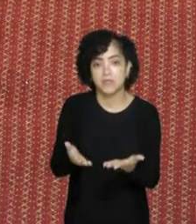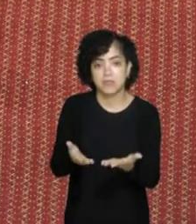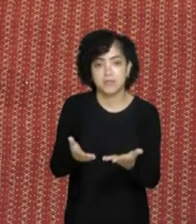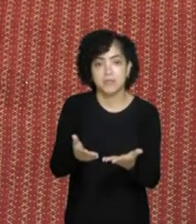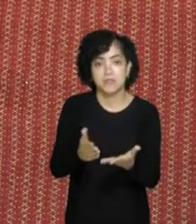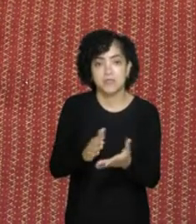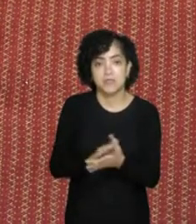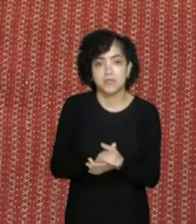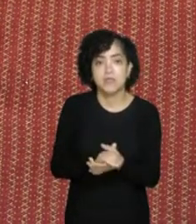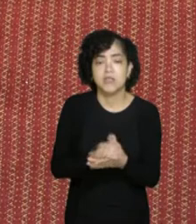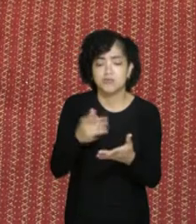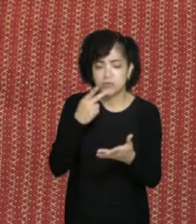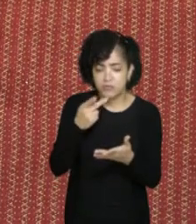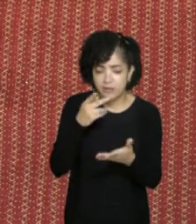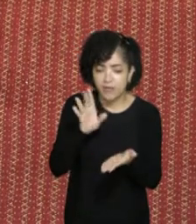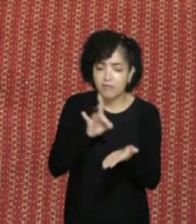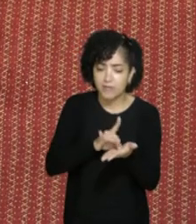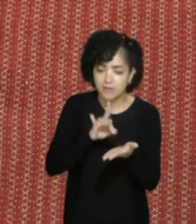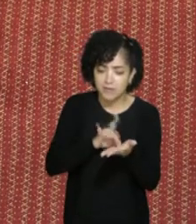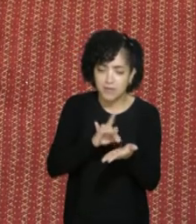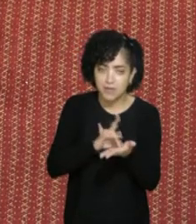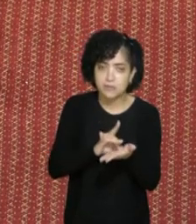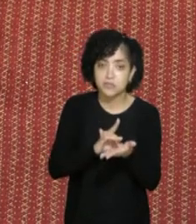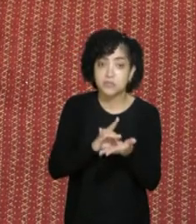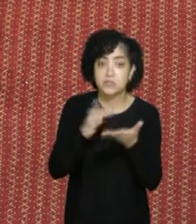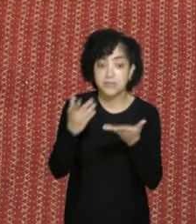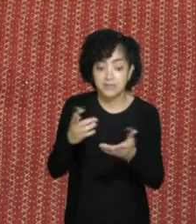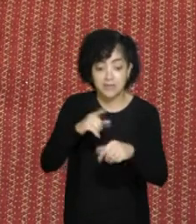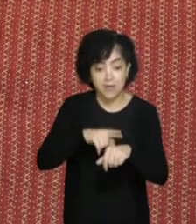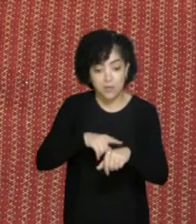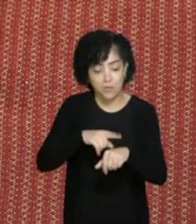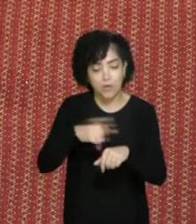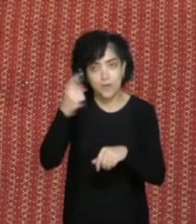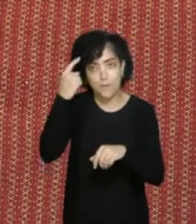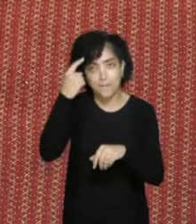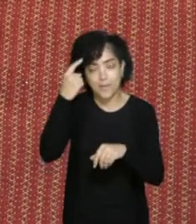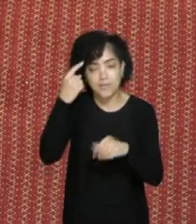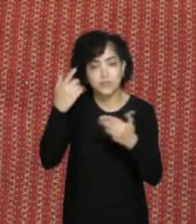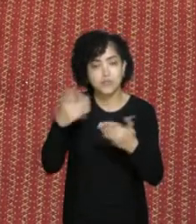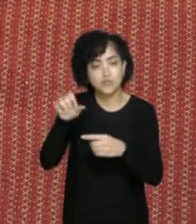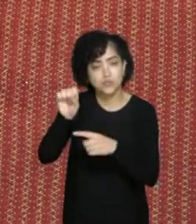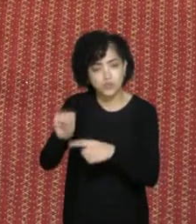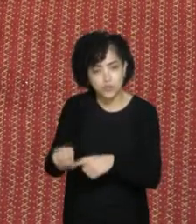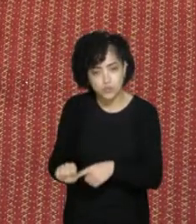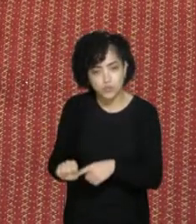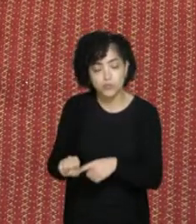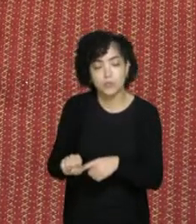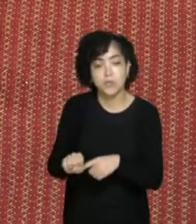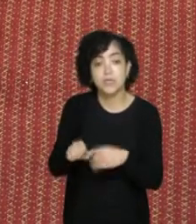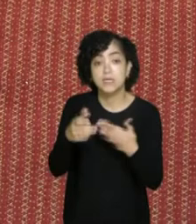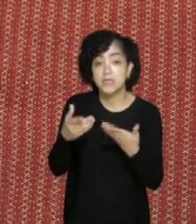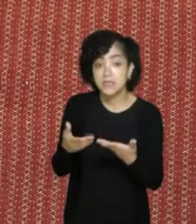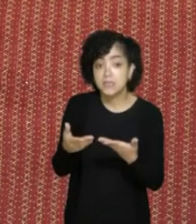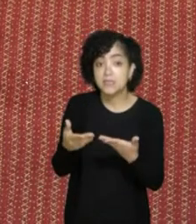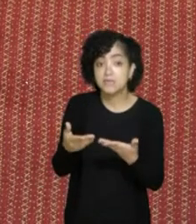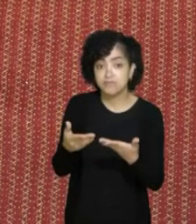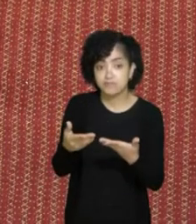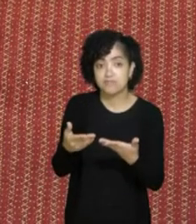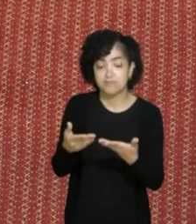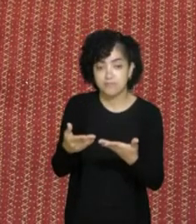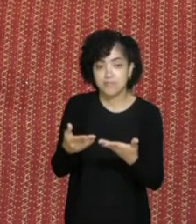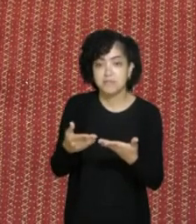pílula, eu sou de falar a realidade. E nessa hora eu penso no nosso Sul, certo? E o nosso Sul ganha mais